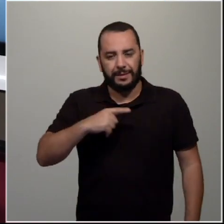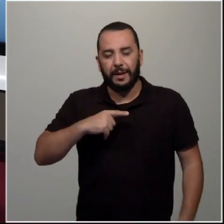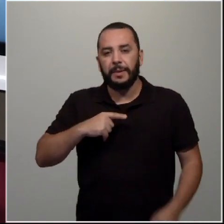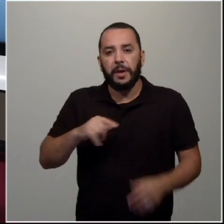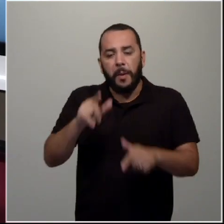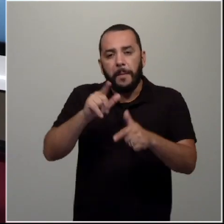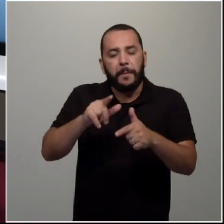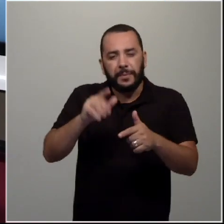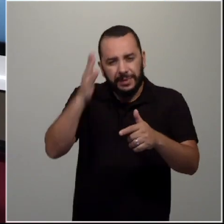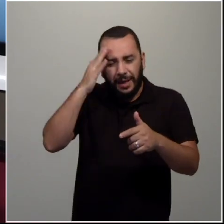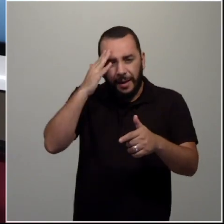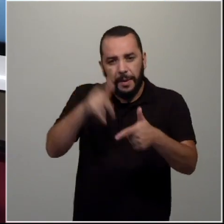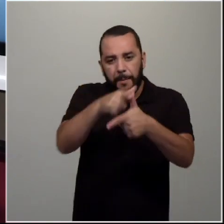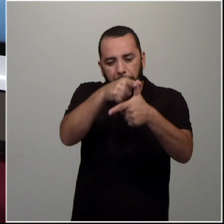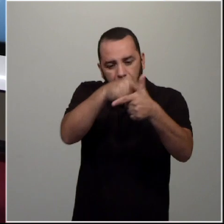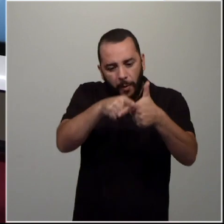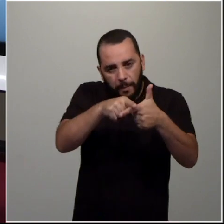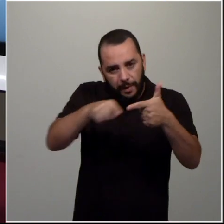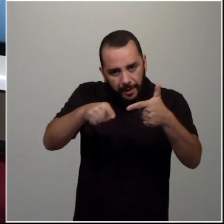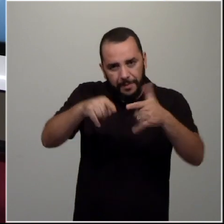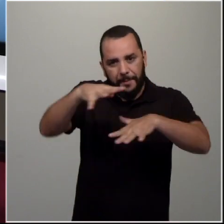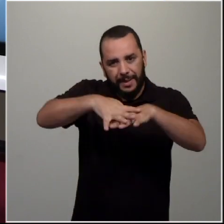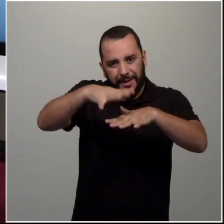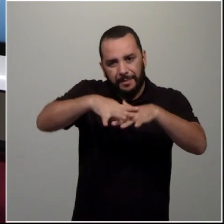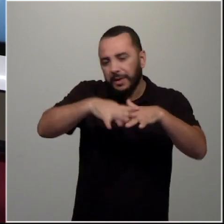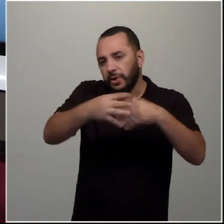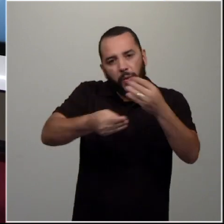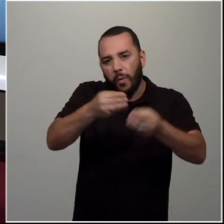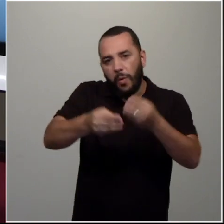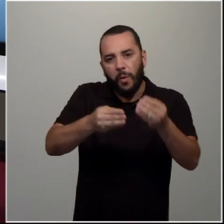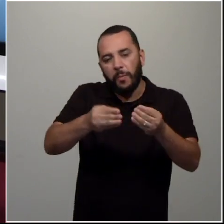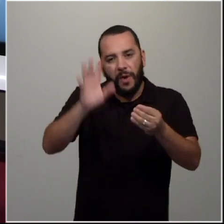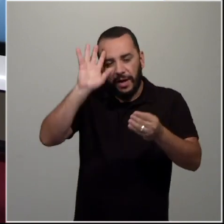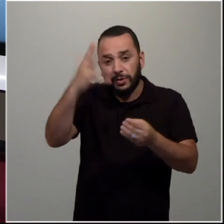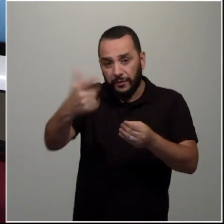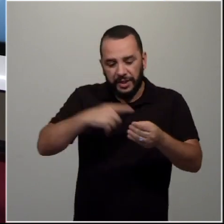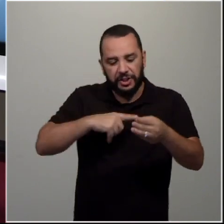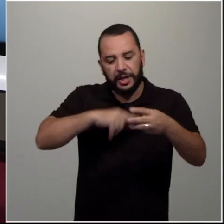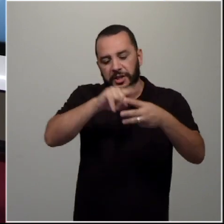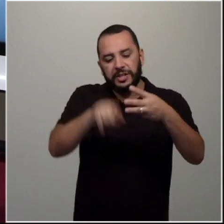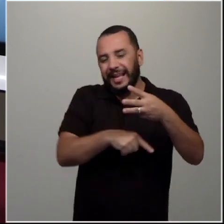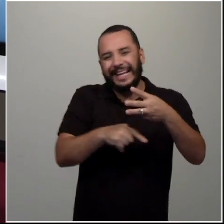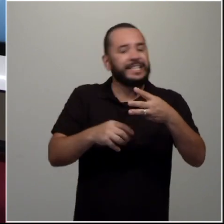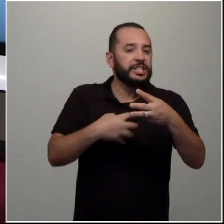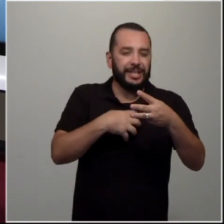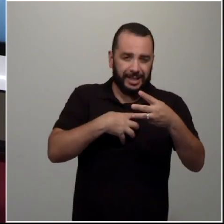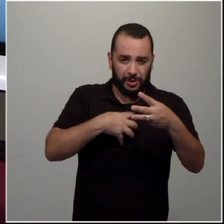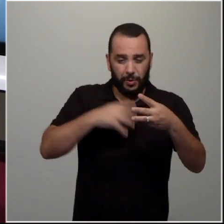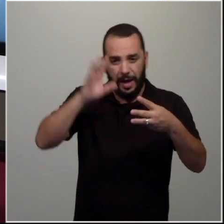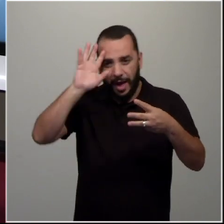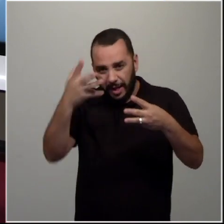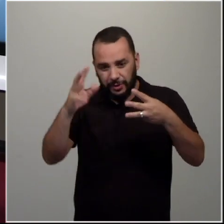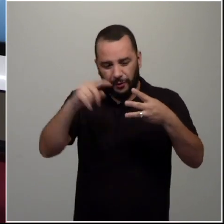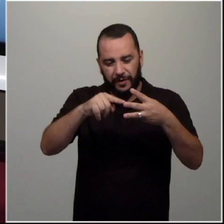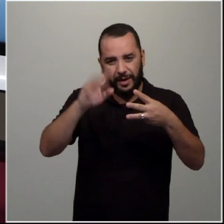né e um pouco mais especificamente relacionado às três formas né é que a gente consegue a resolução de